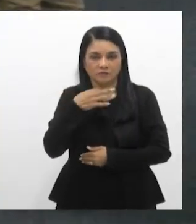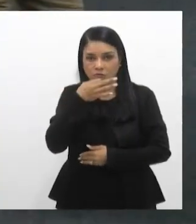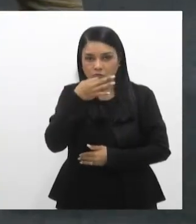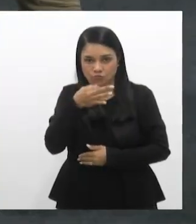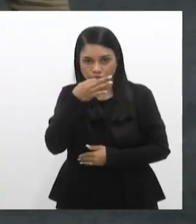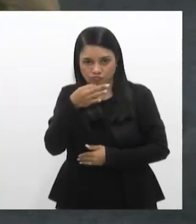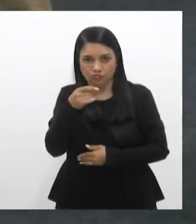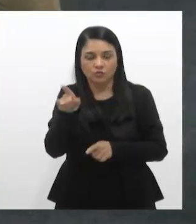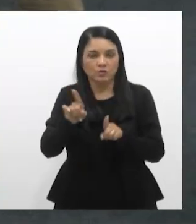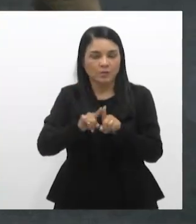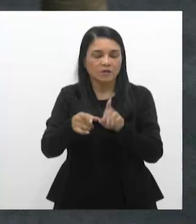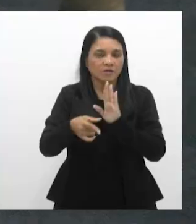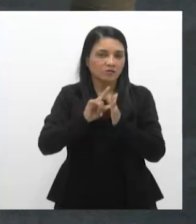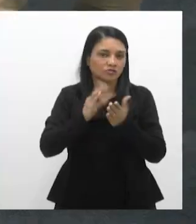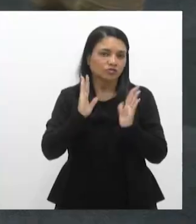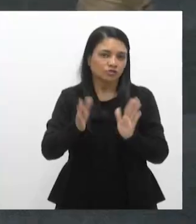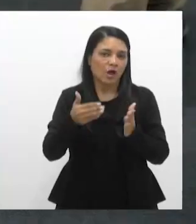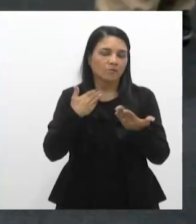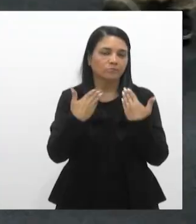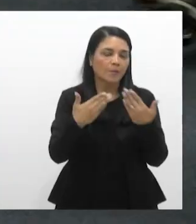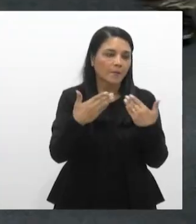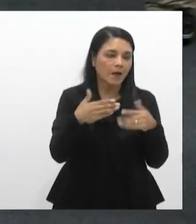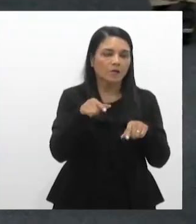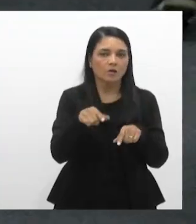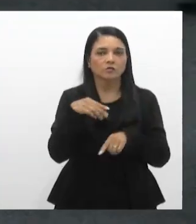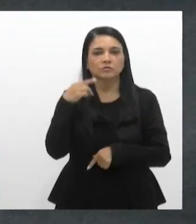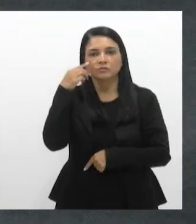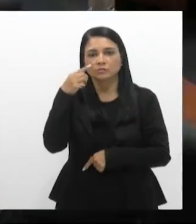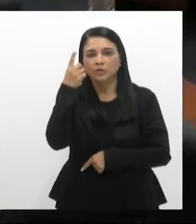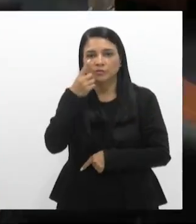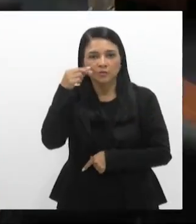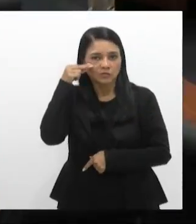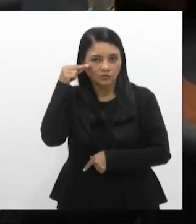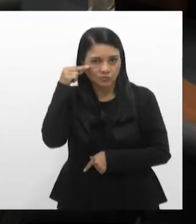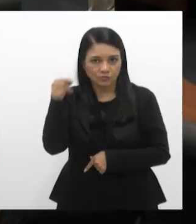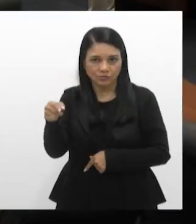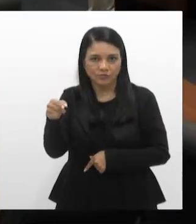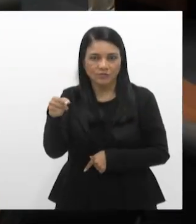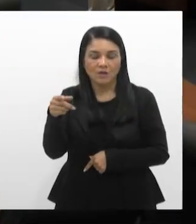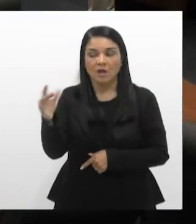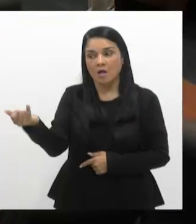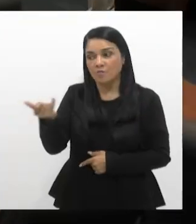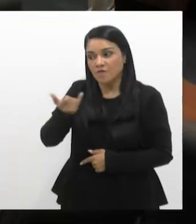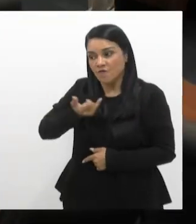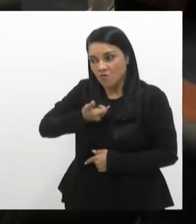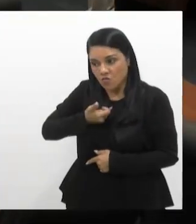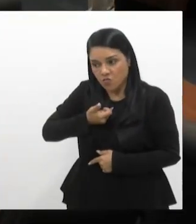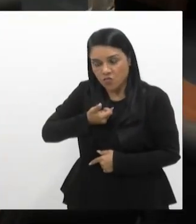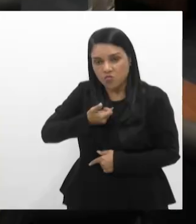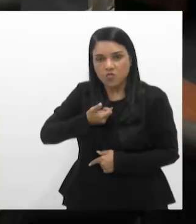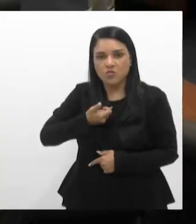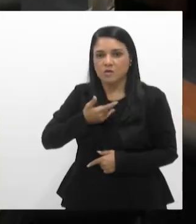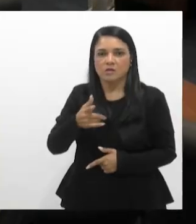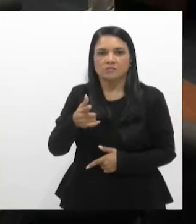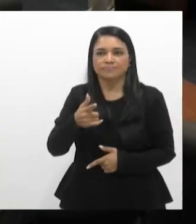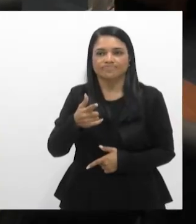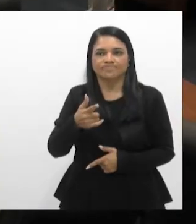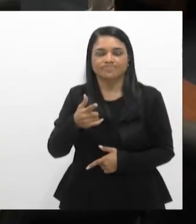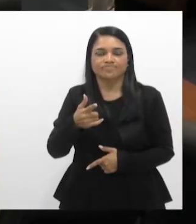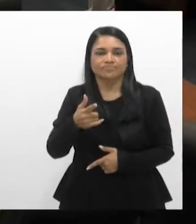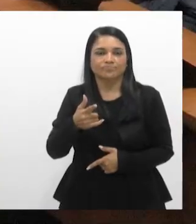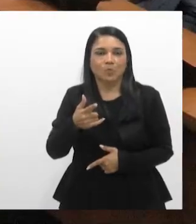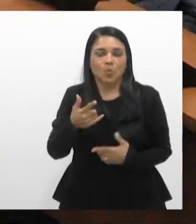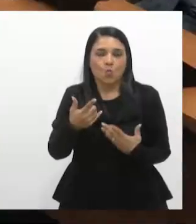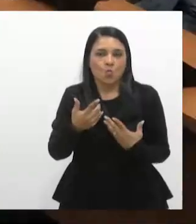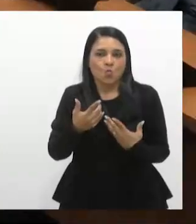já conversado com a tia Ju, a gente topa. Mas eu não sei, a tia Ju falou comigo para não levar em consideração essa do mandarim especificamente, mas